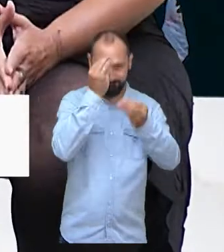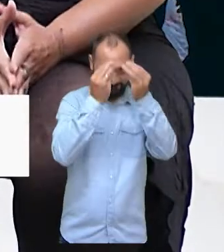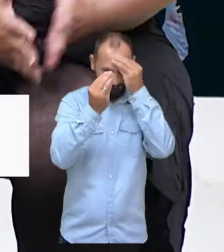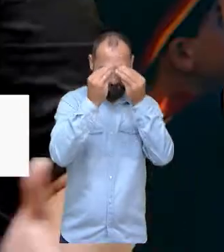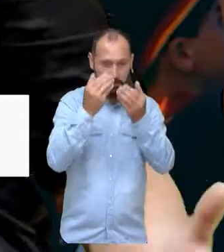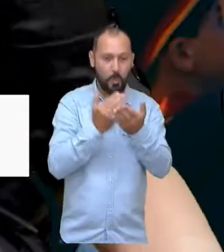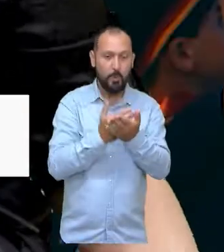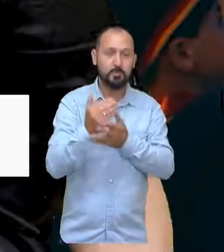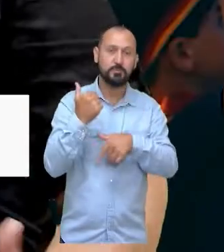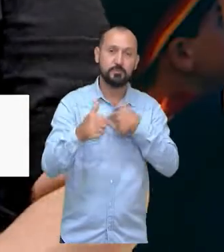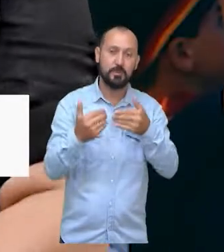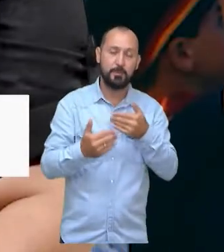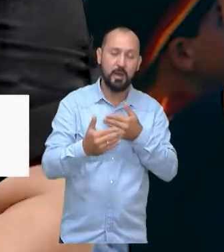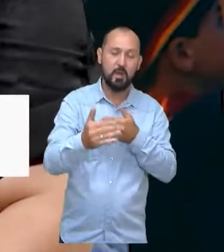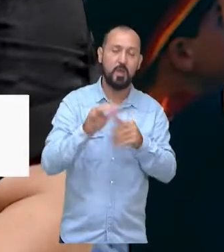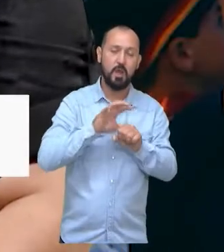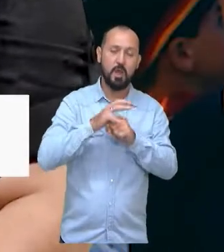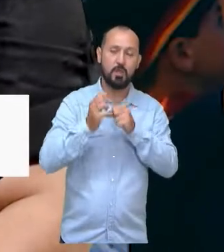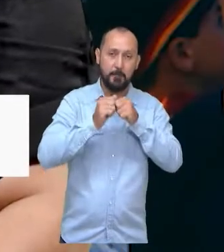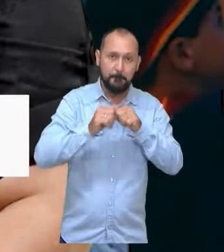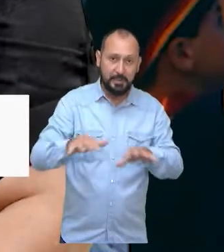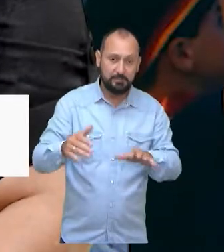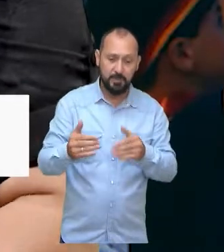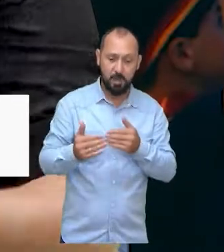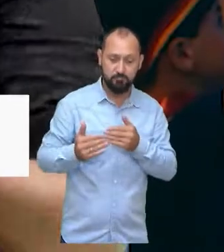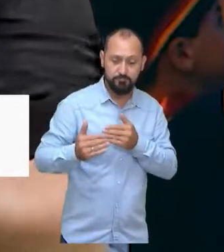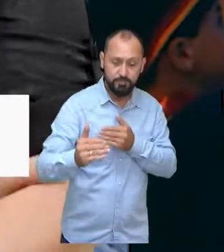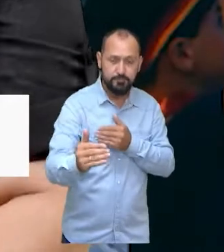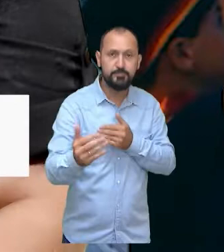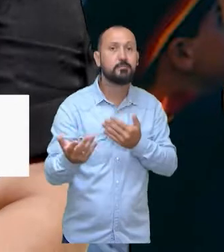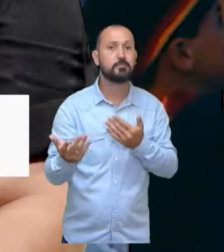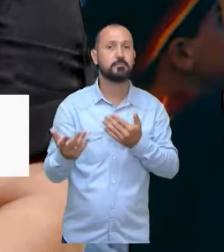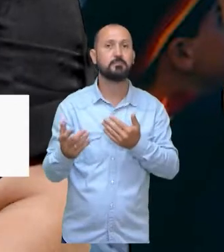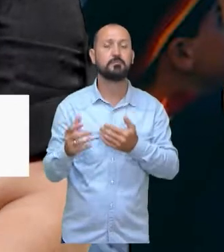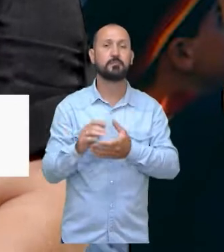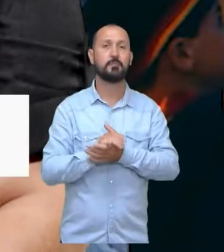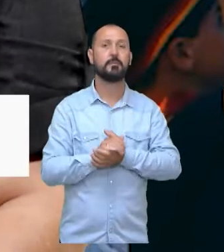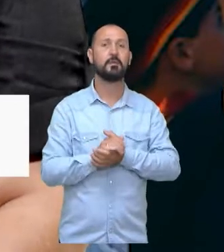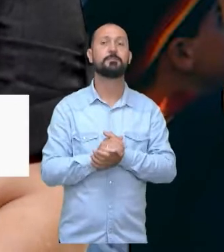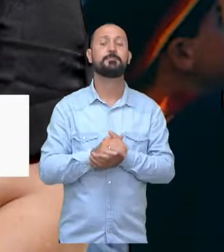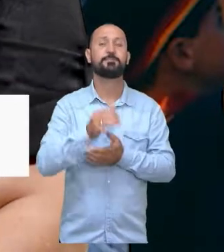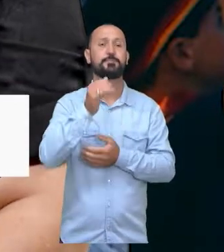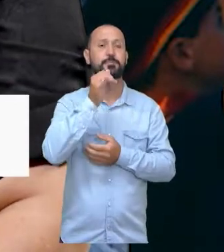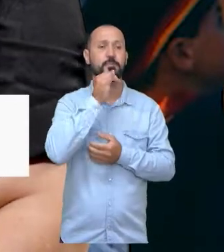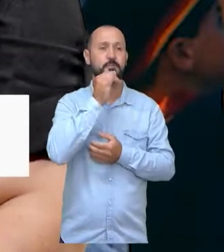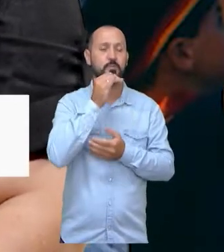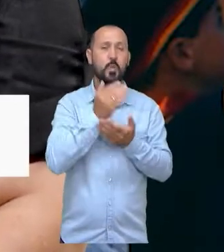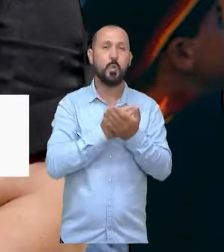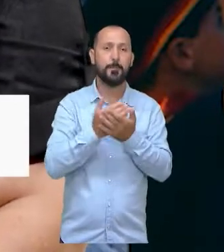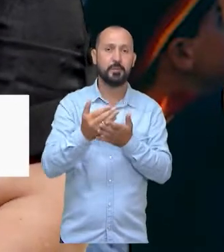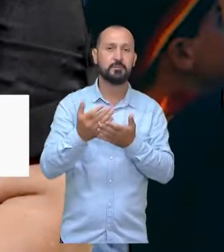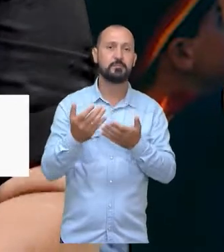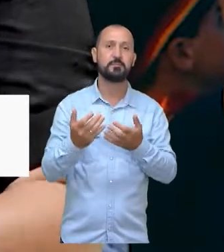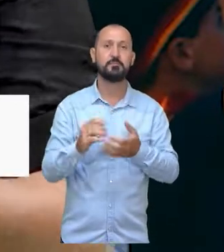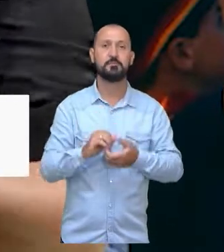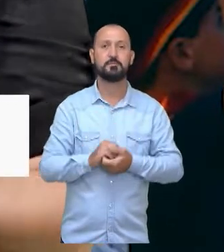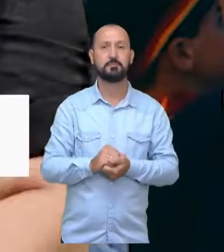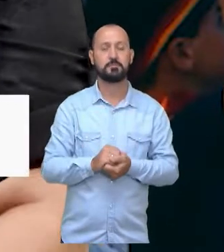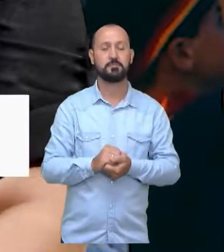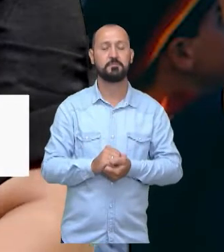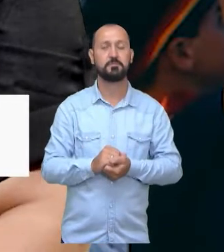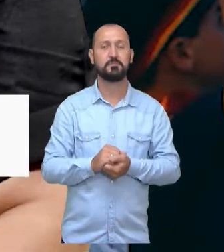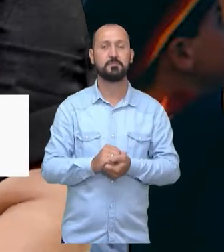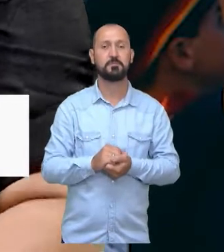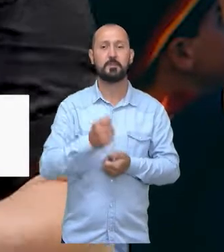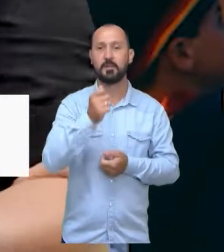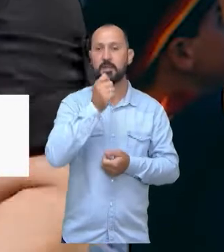da pandemia, iniciou essa entrada, digamos assim, né, a partir da pandemia, mas ainda tem